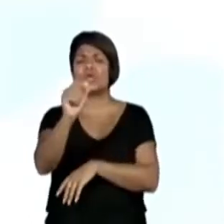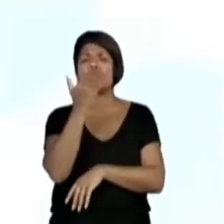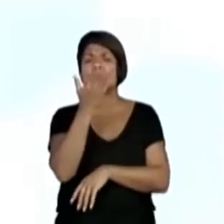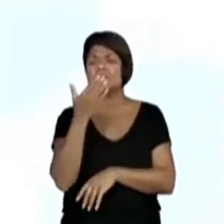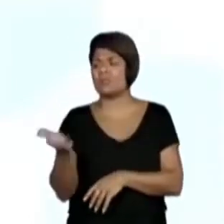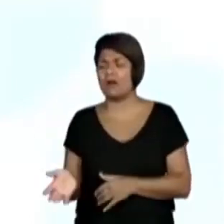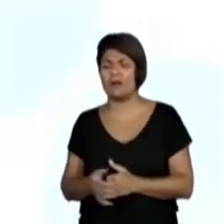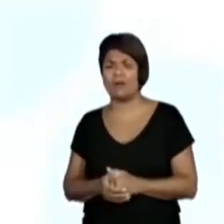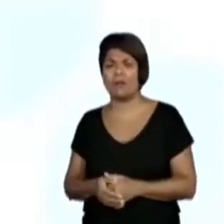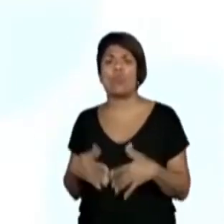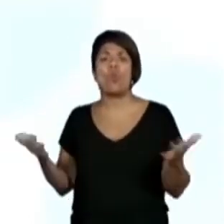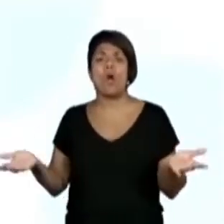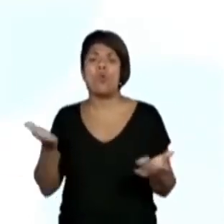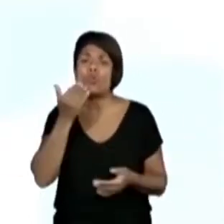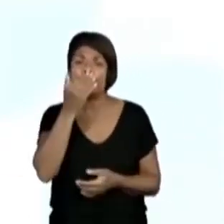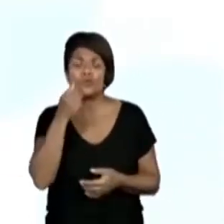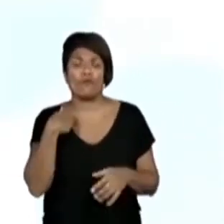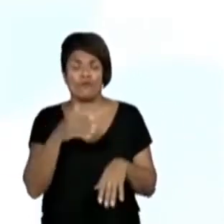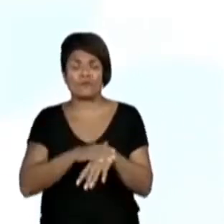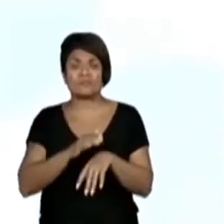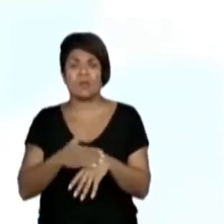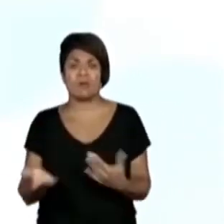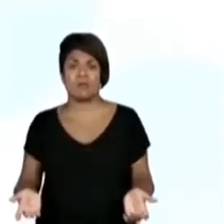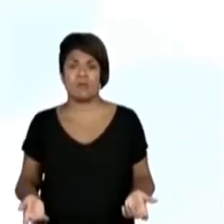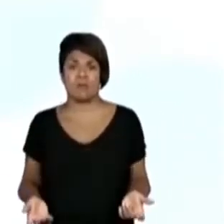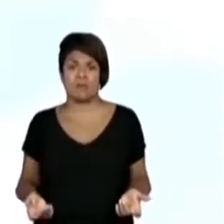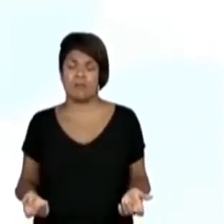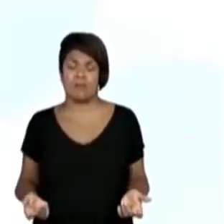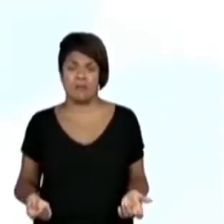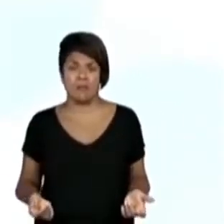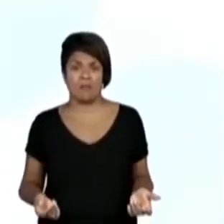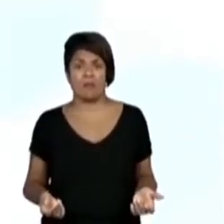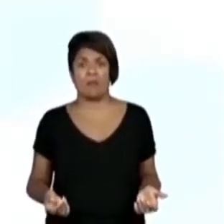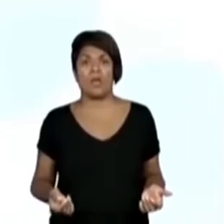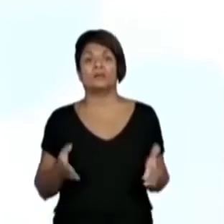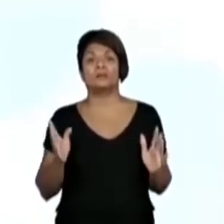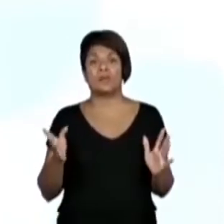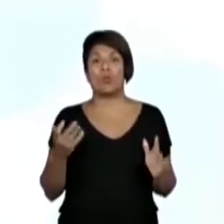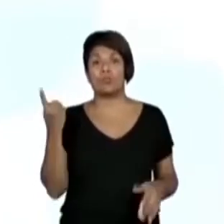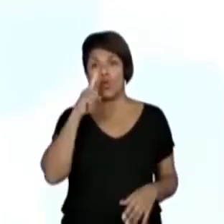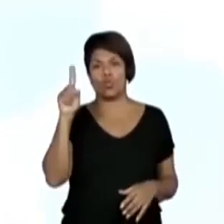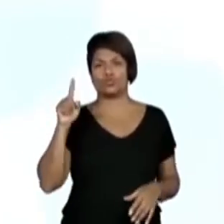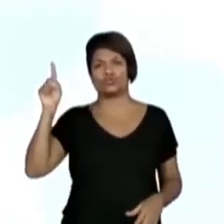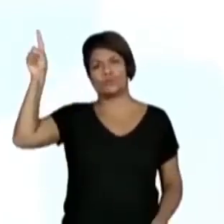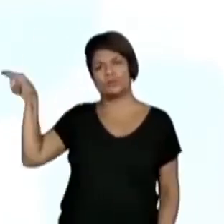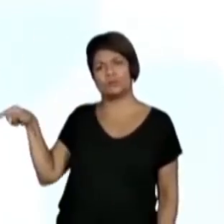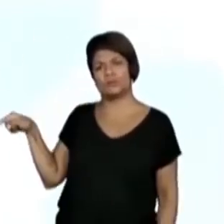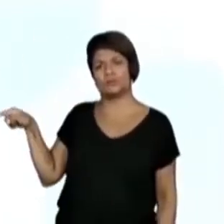que prato que a receita vai me ensinar a fazer. E eu vou aqui para a última coluna.